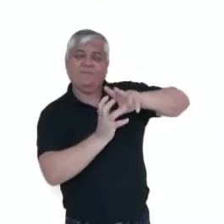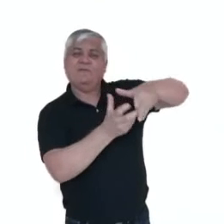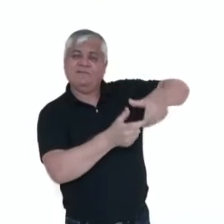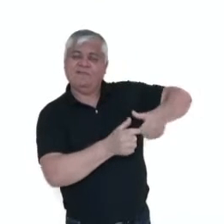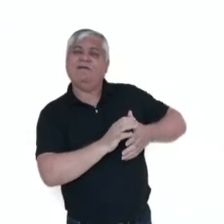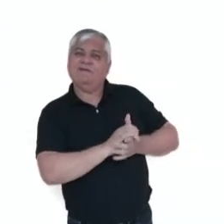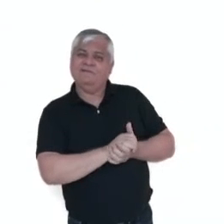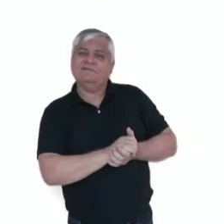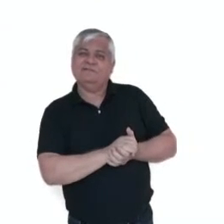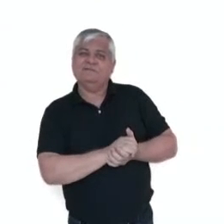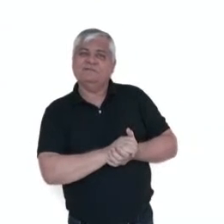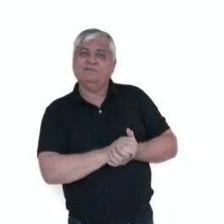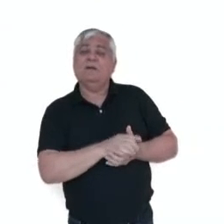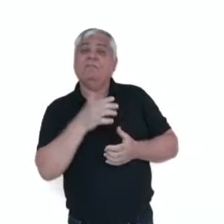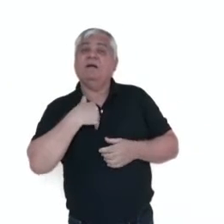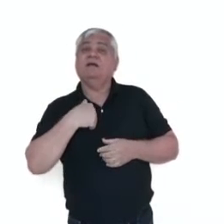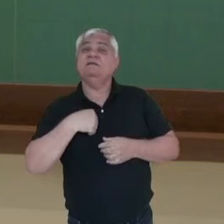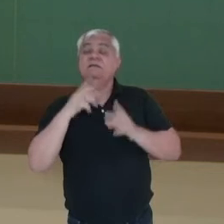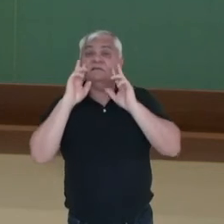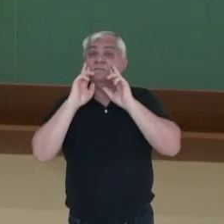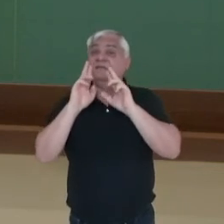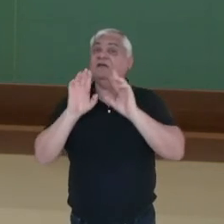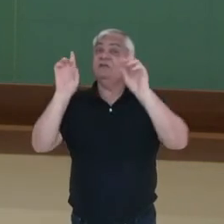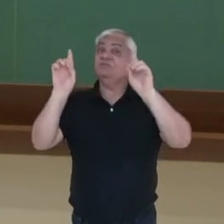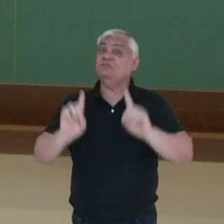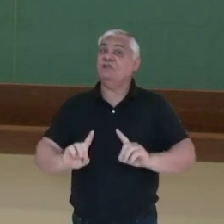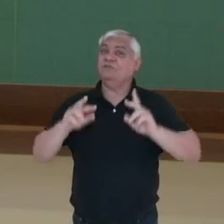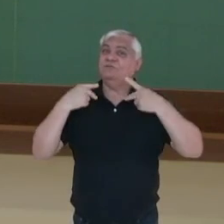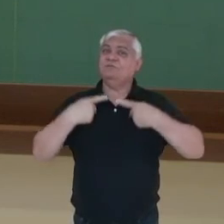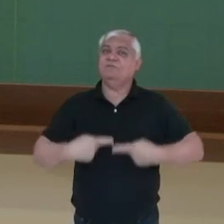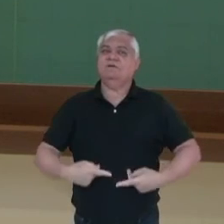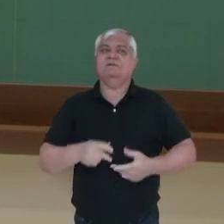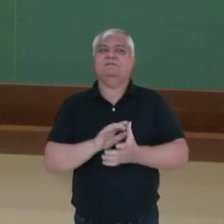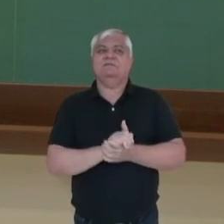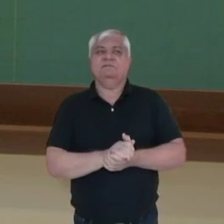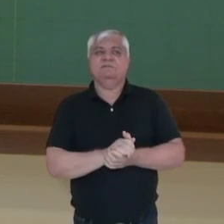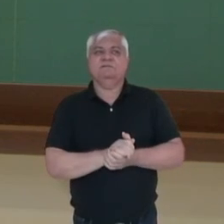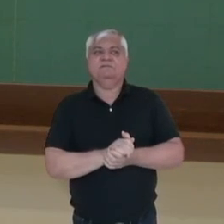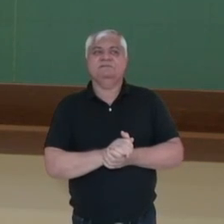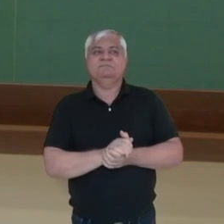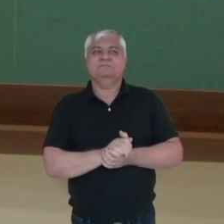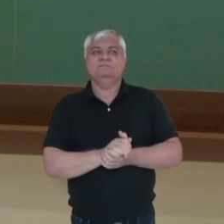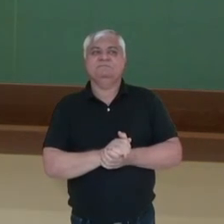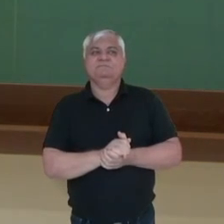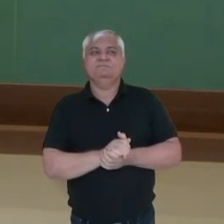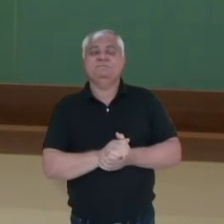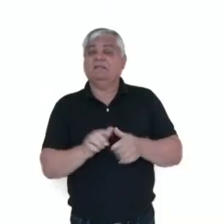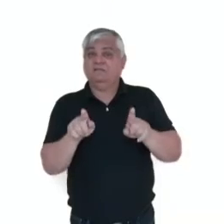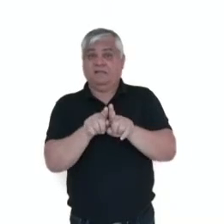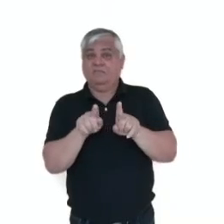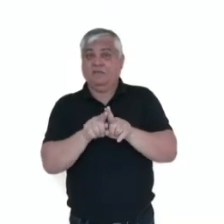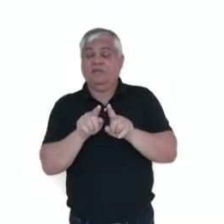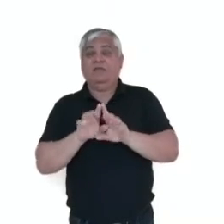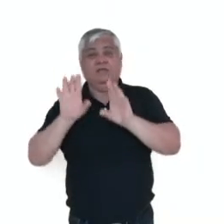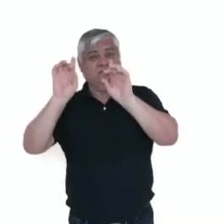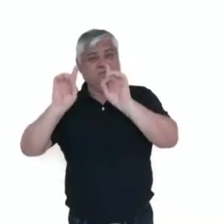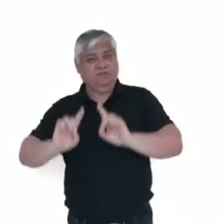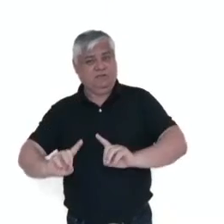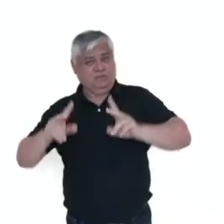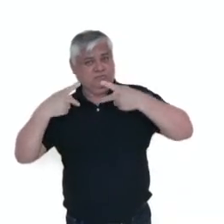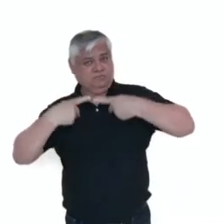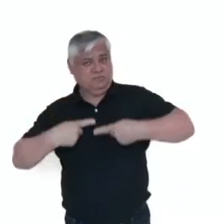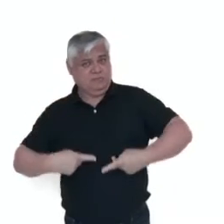o quê? Os direitos humanos. Bem como os direitos humanos não podem ser protegidos de